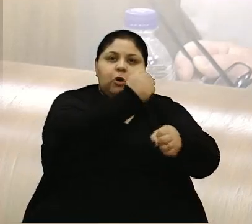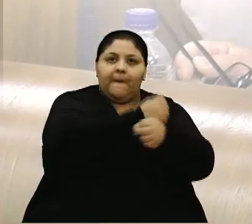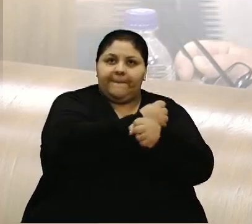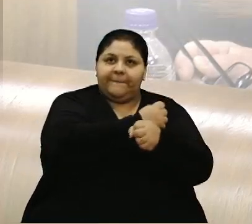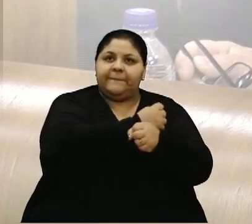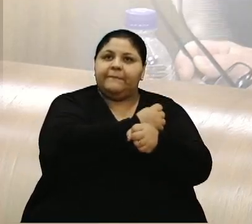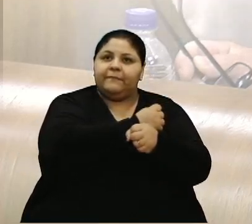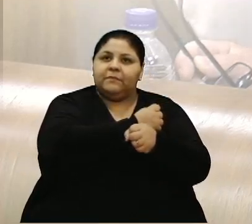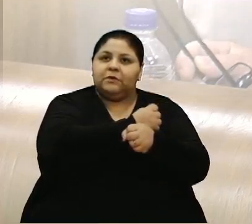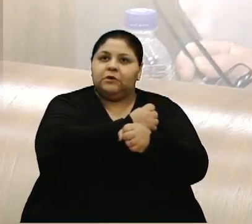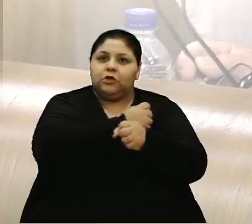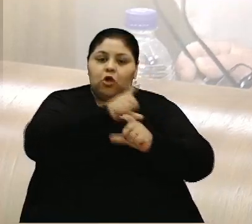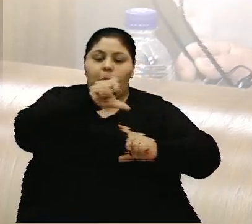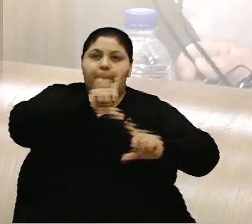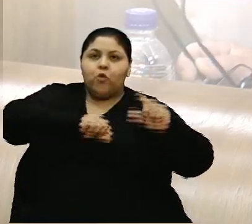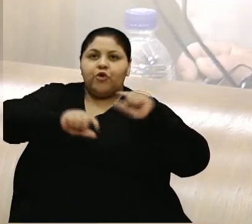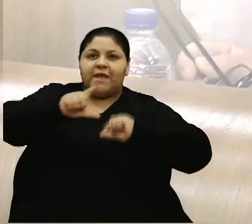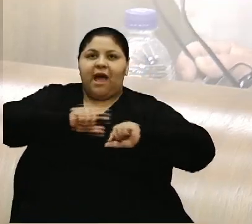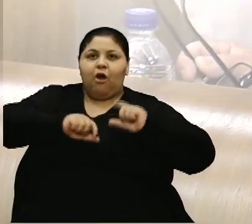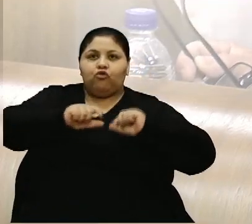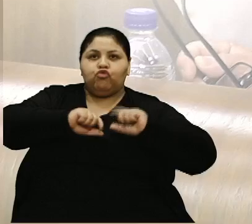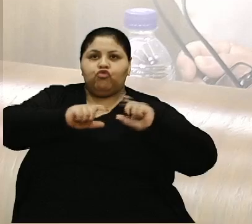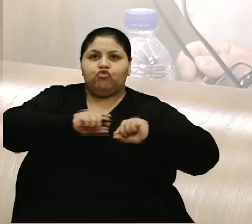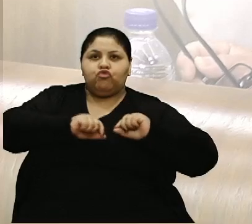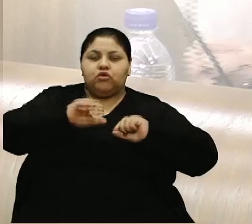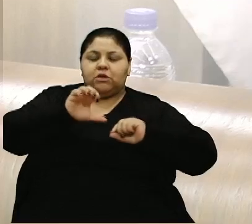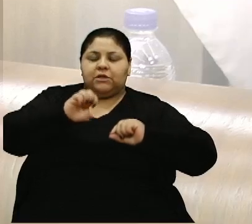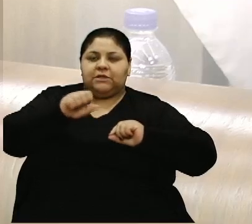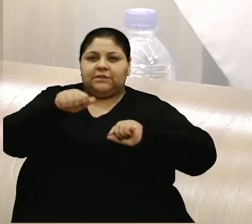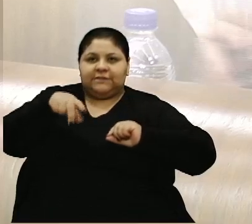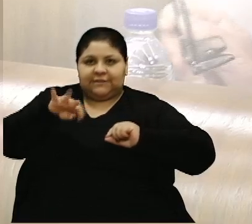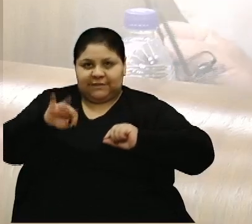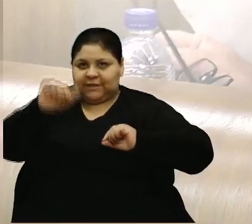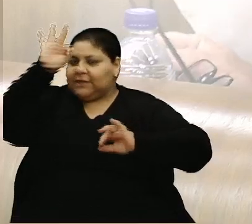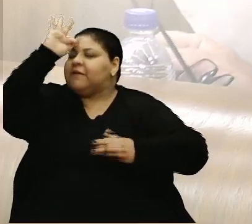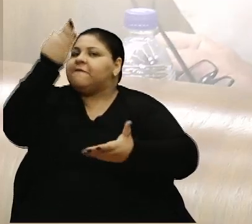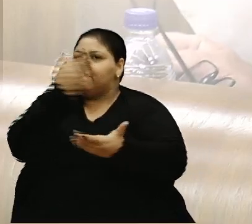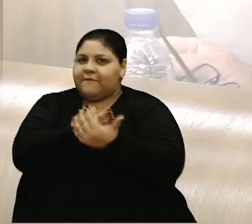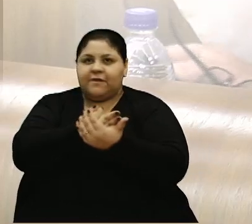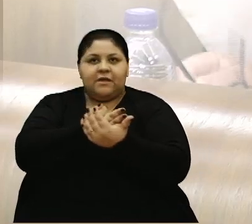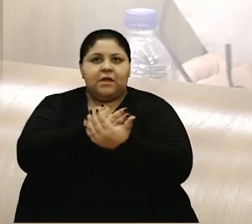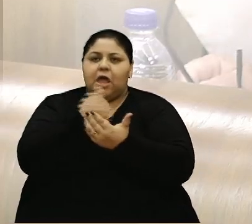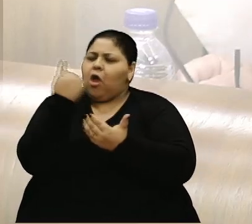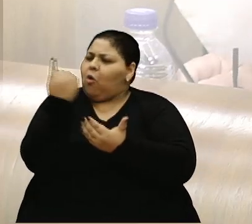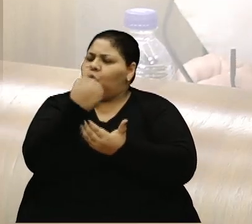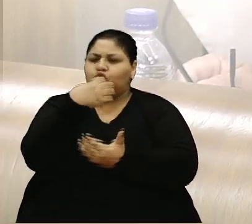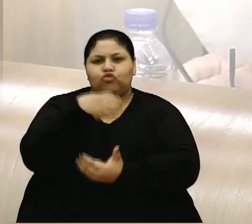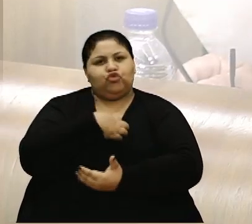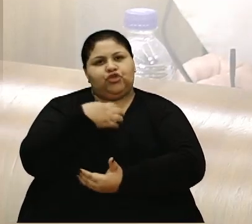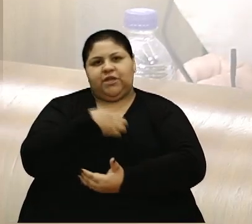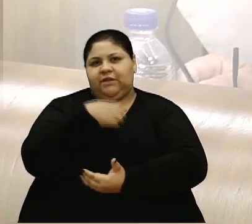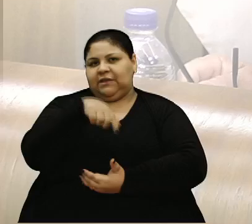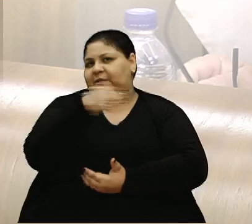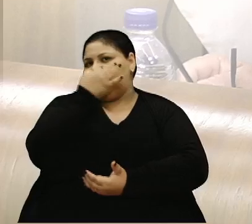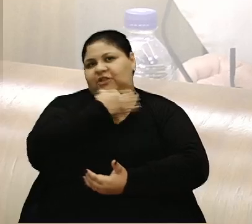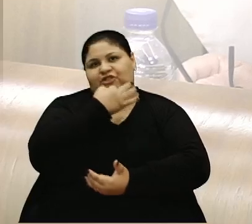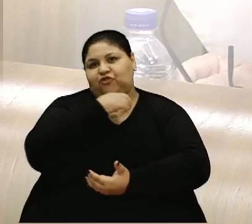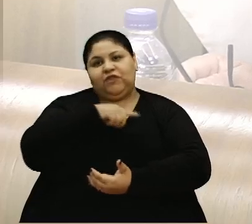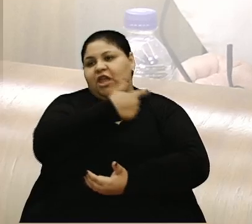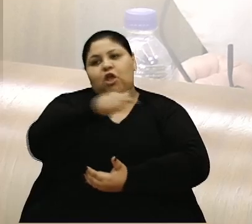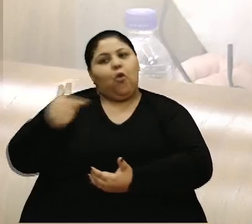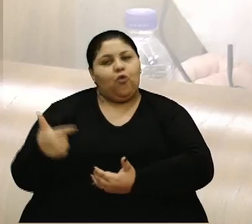para o Murial do Santa Fé, e lá nós temos também uma escola infantil. É o único caminho que existe para Caxias, não existe outro.